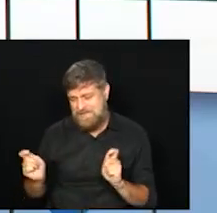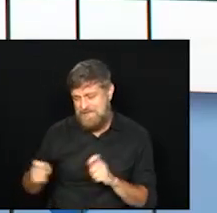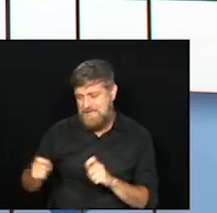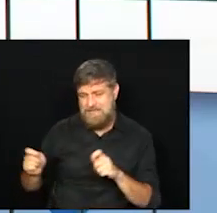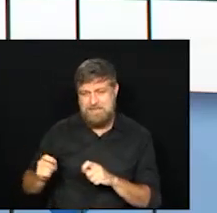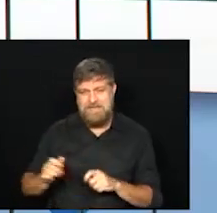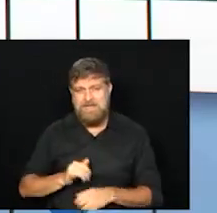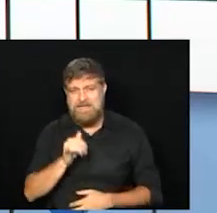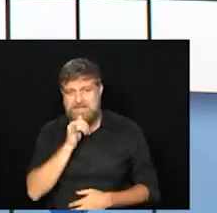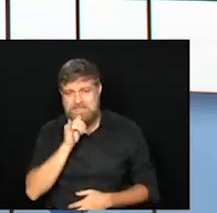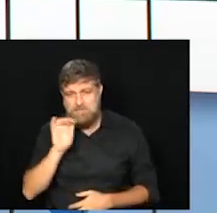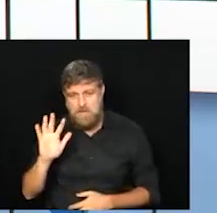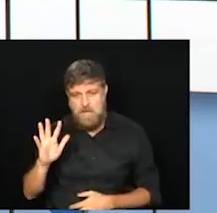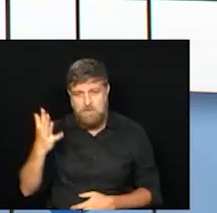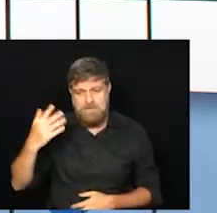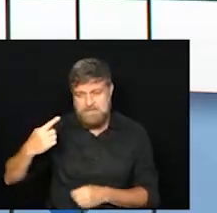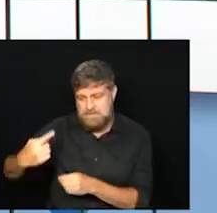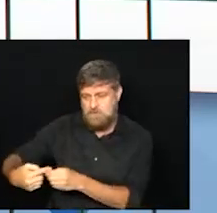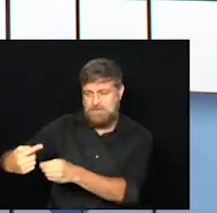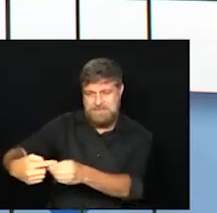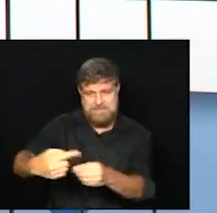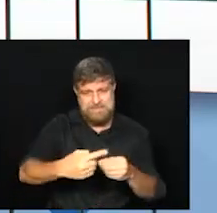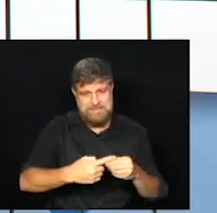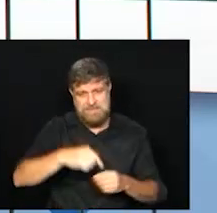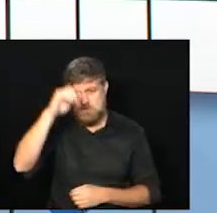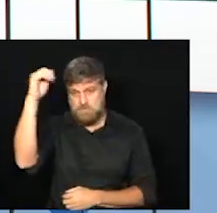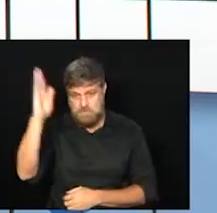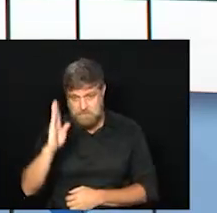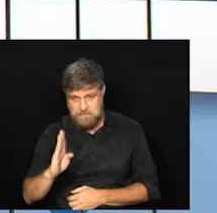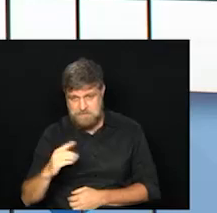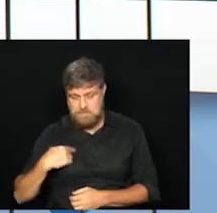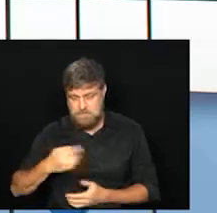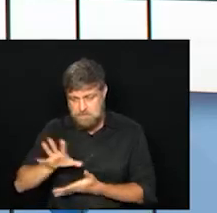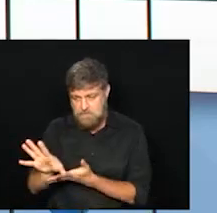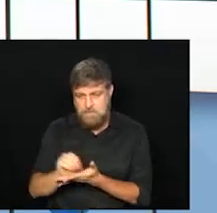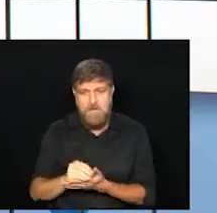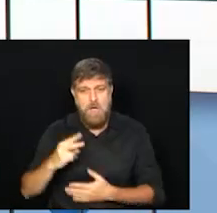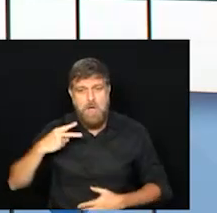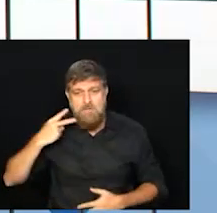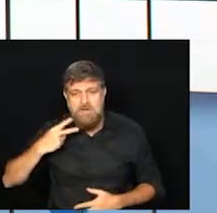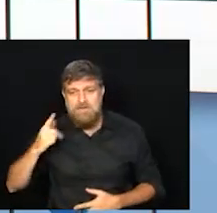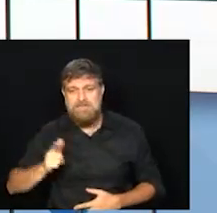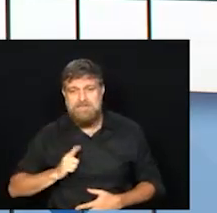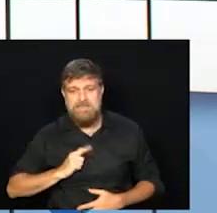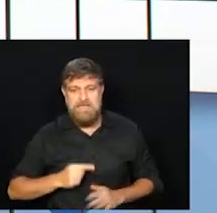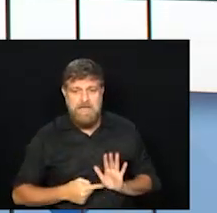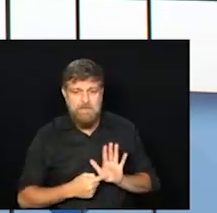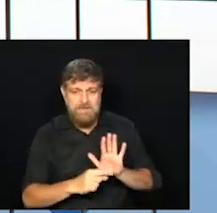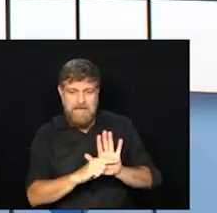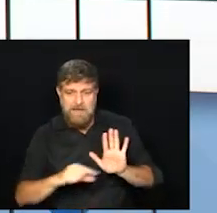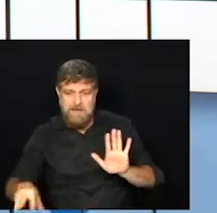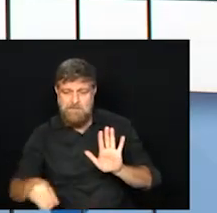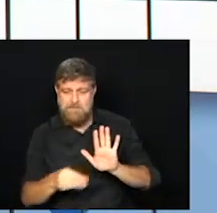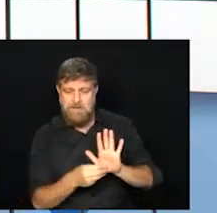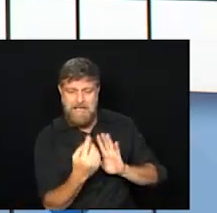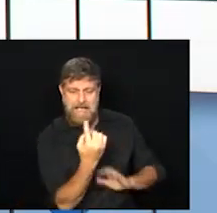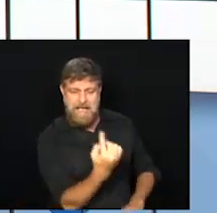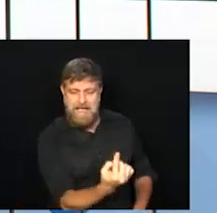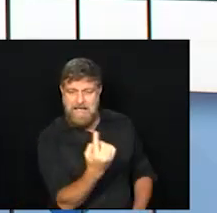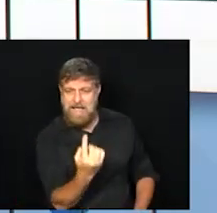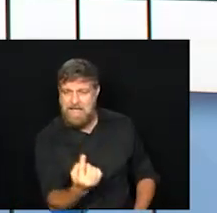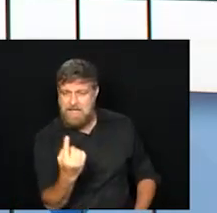a exemplo do que ocorre em outras cidades brasileiras, que os vereadores possam apresentar emendas individuais